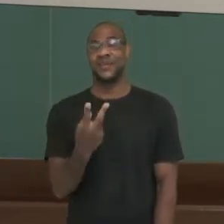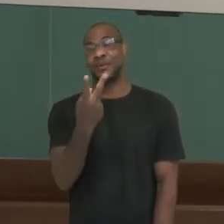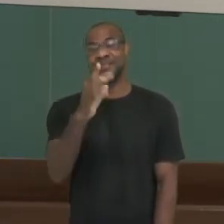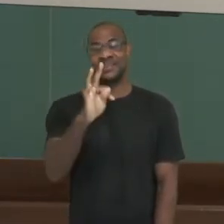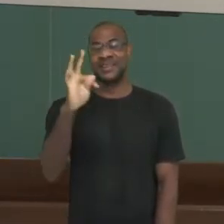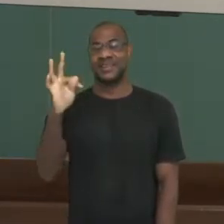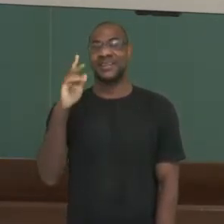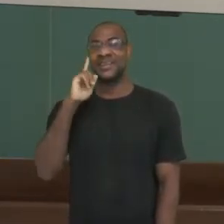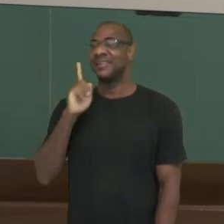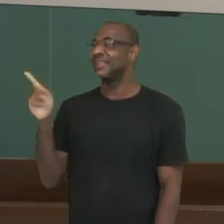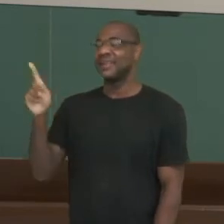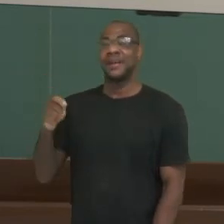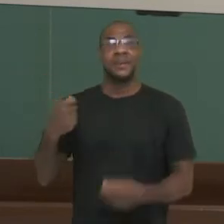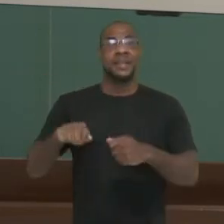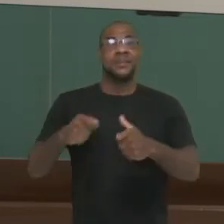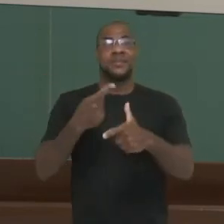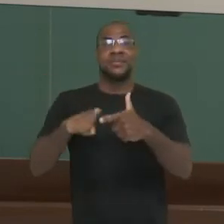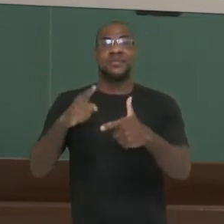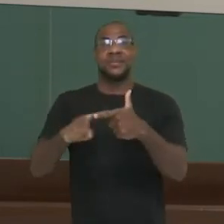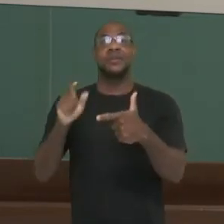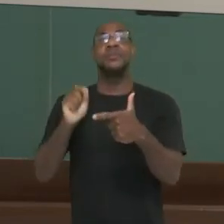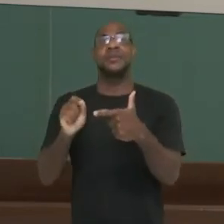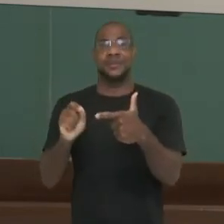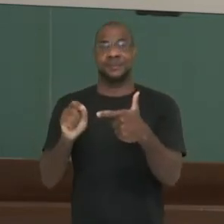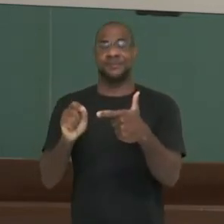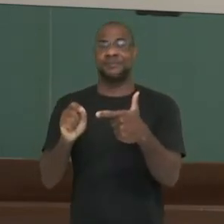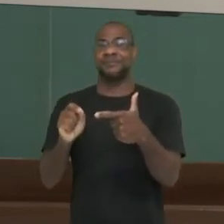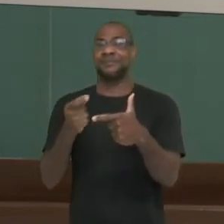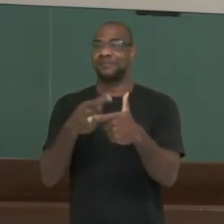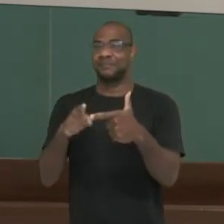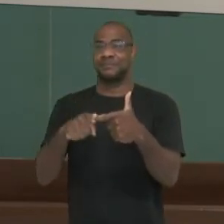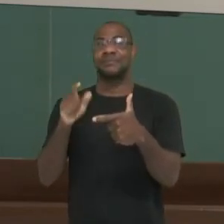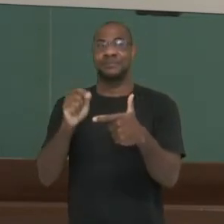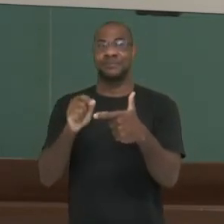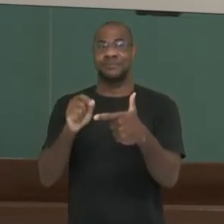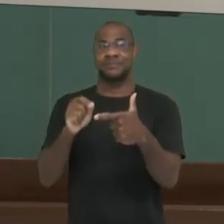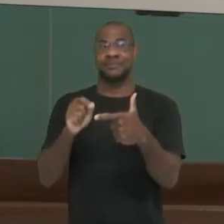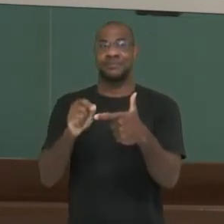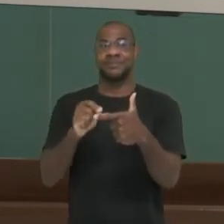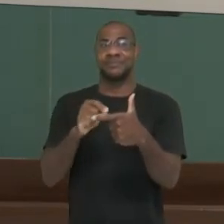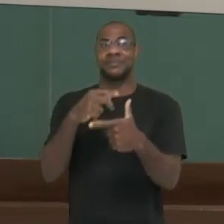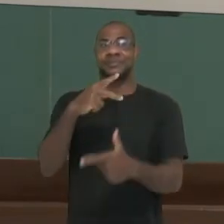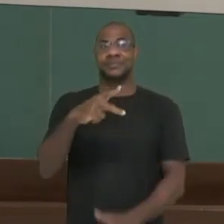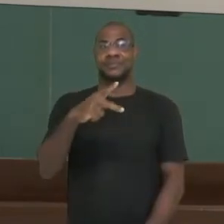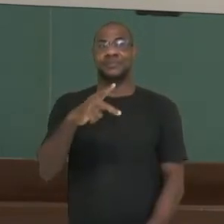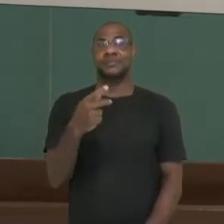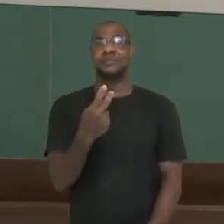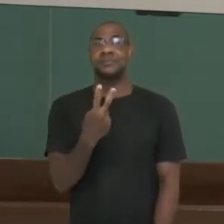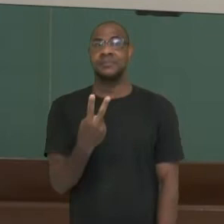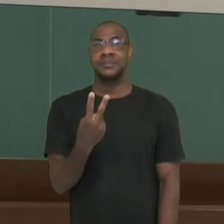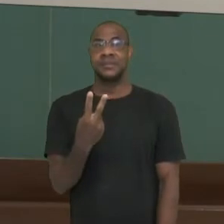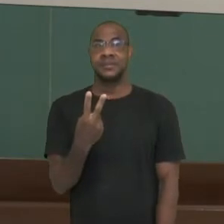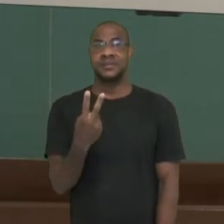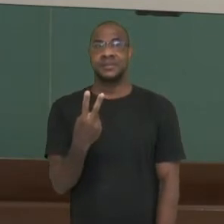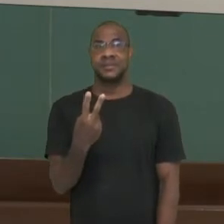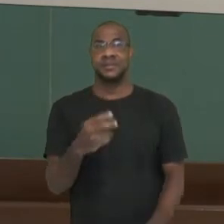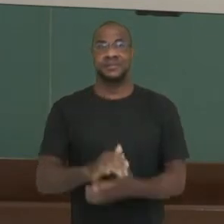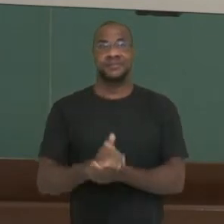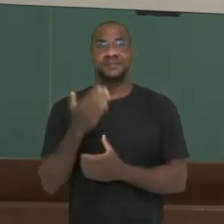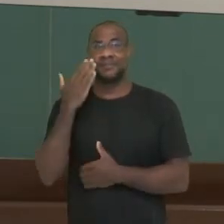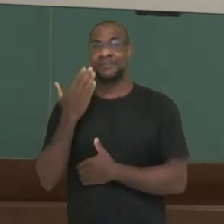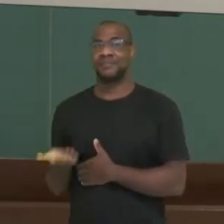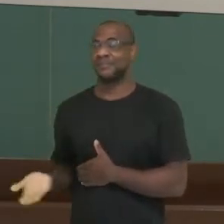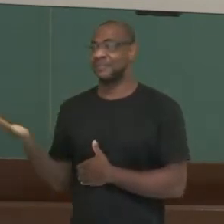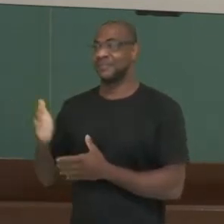né, dividir também essa permutação de 10 por 2 T's. E